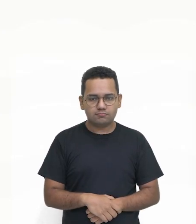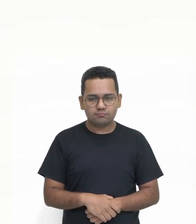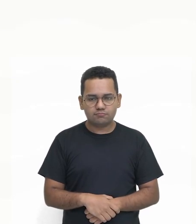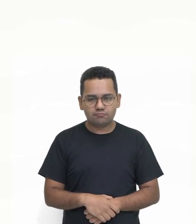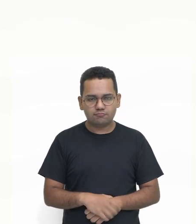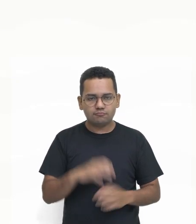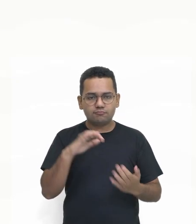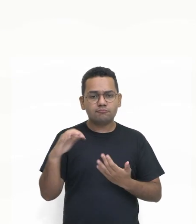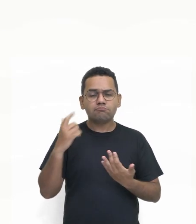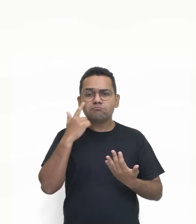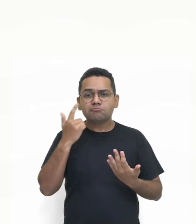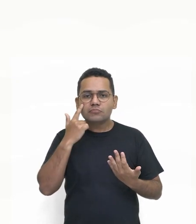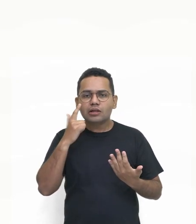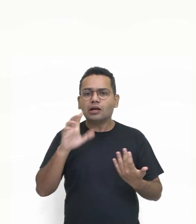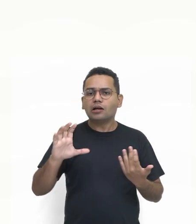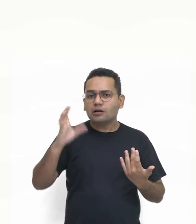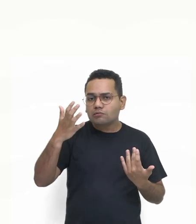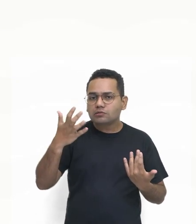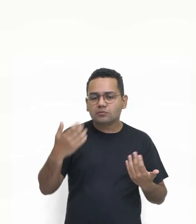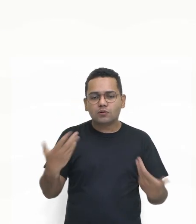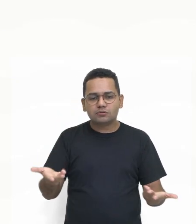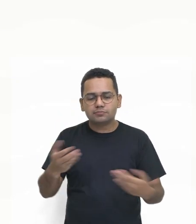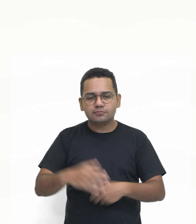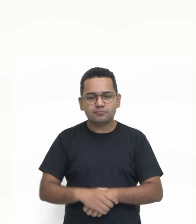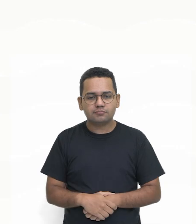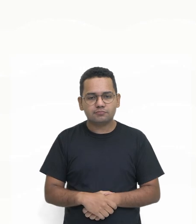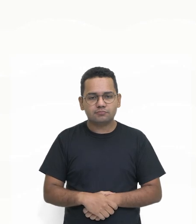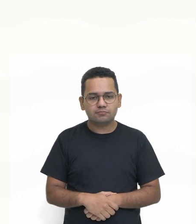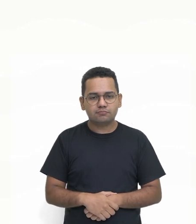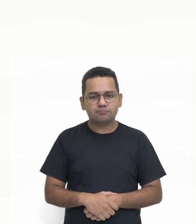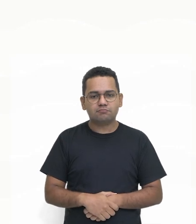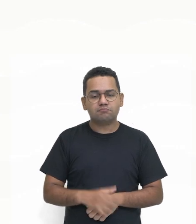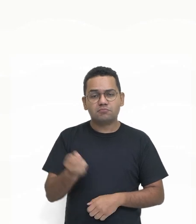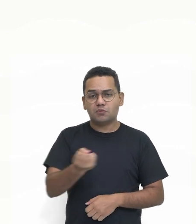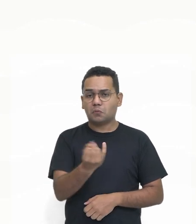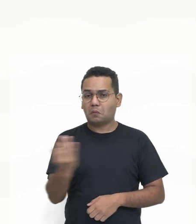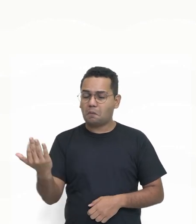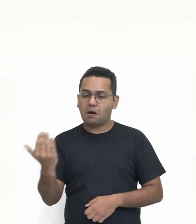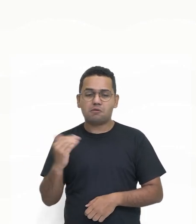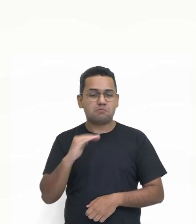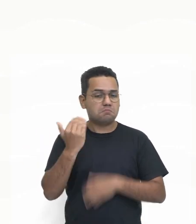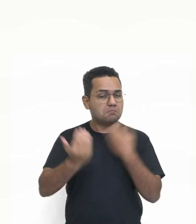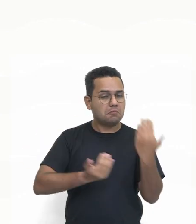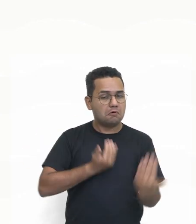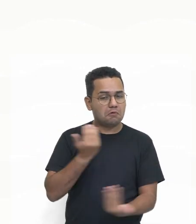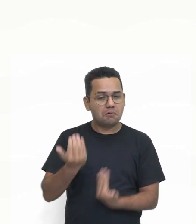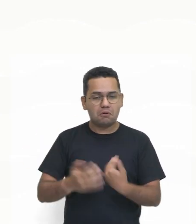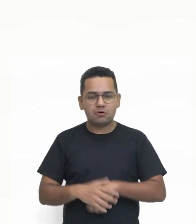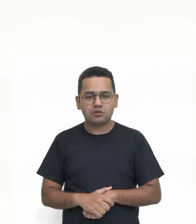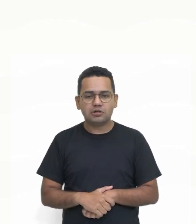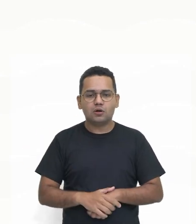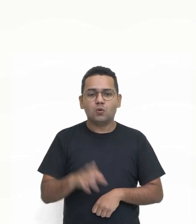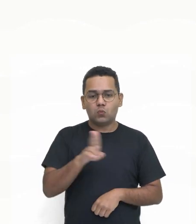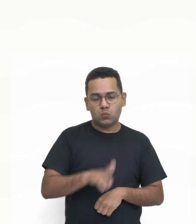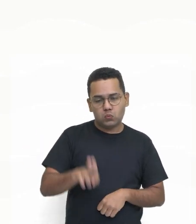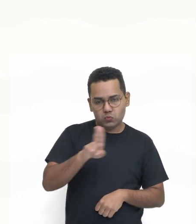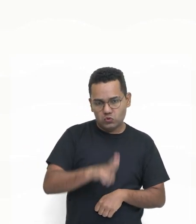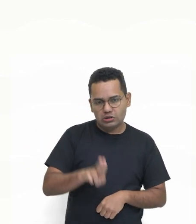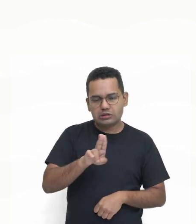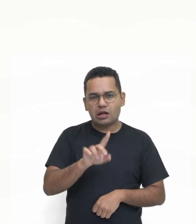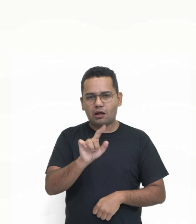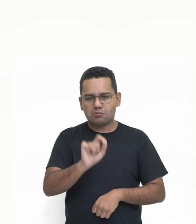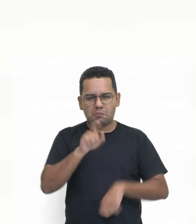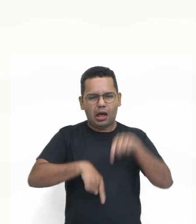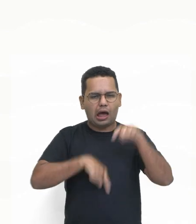quais são as consequências da Guerra do Vietnã? Milhões de vietnamitas mortos, uso de armas químicas como napalm, que era um